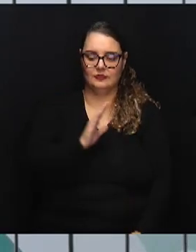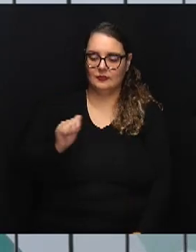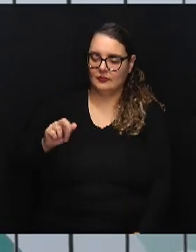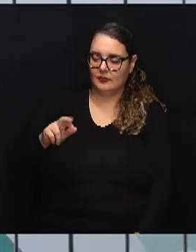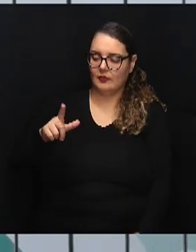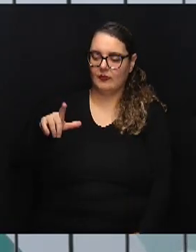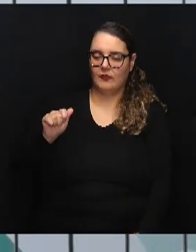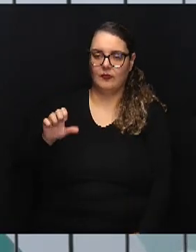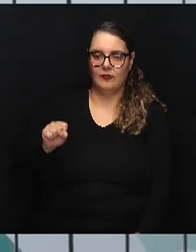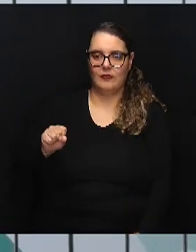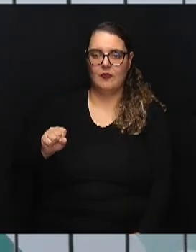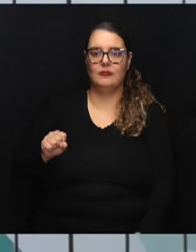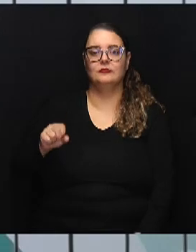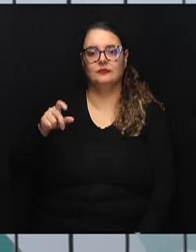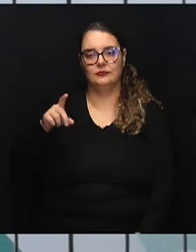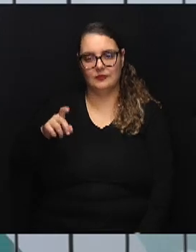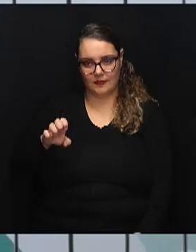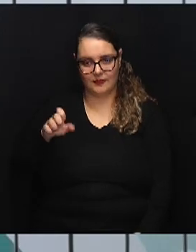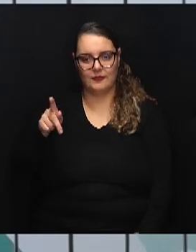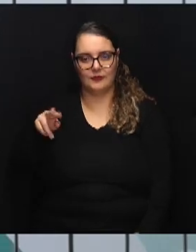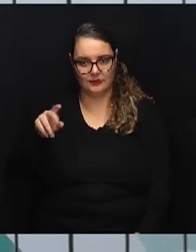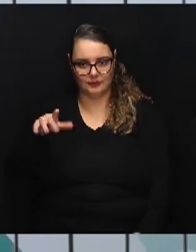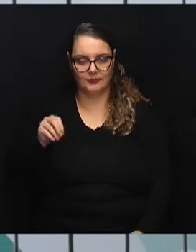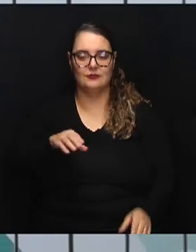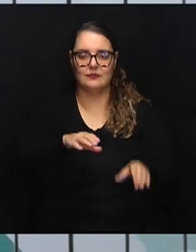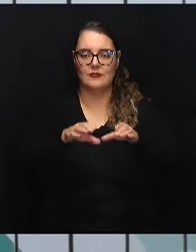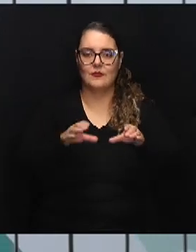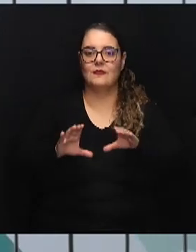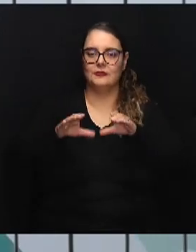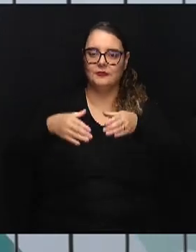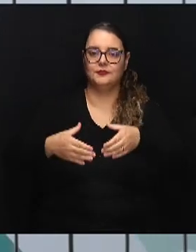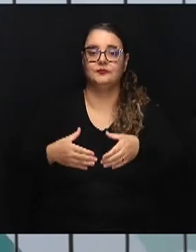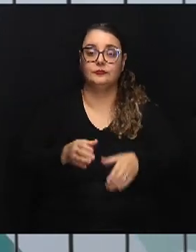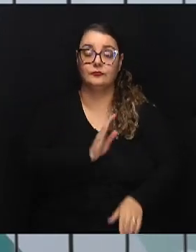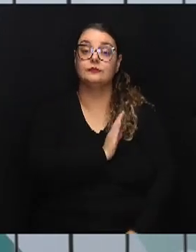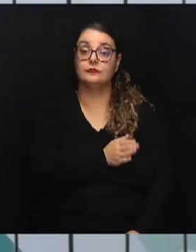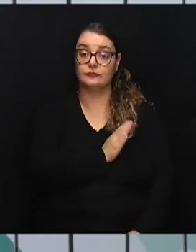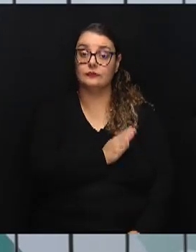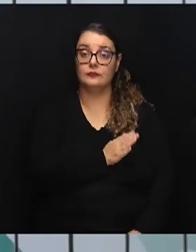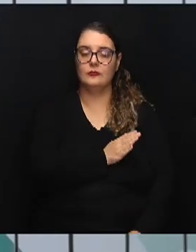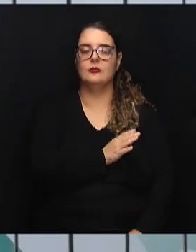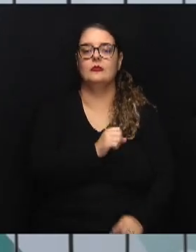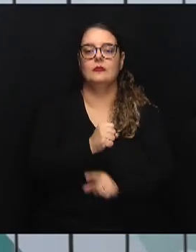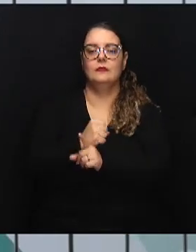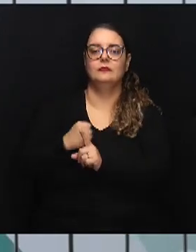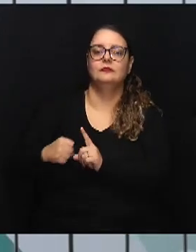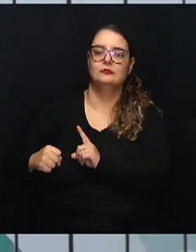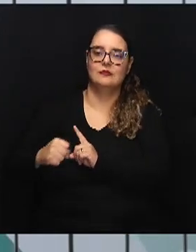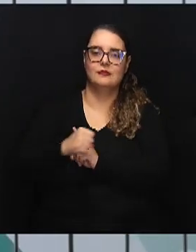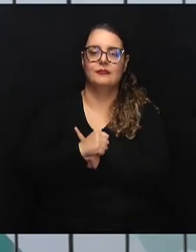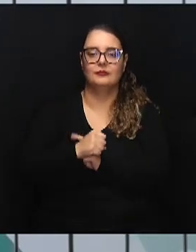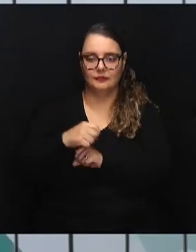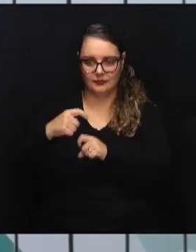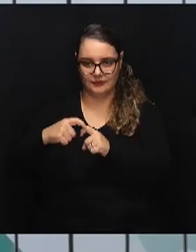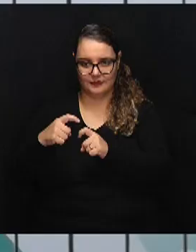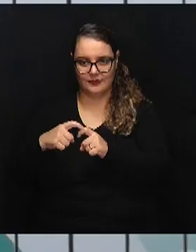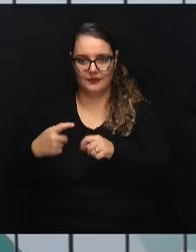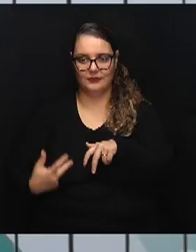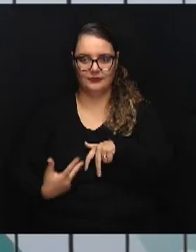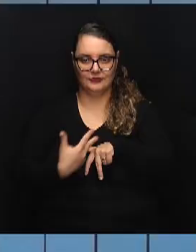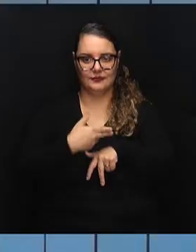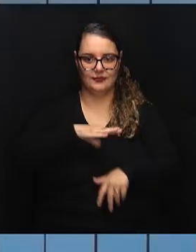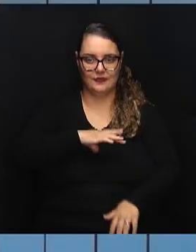da Silva e Prado, coordenadora do Departamento de Cardiologia da Sociedade de Medicina e Cirurgia